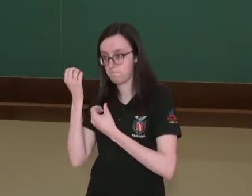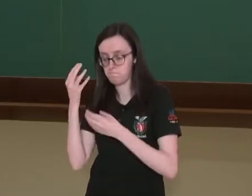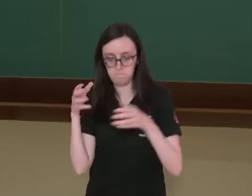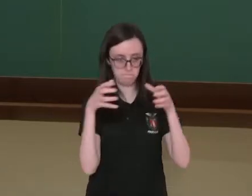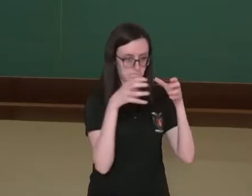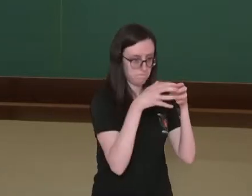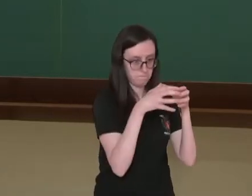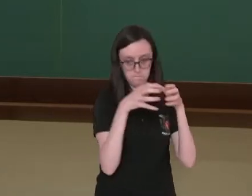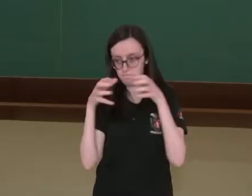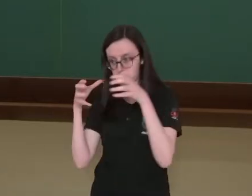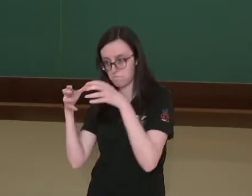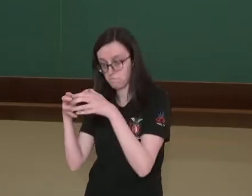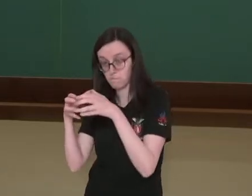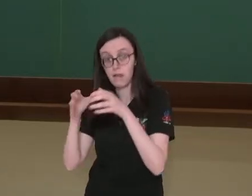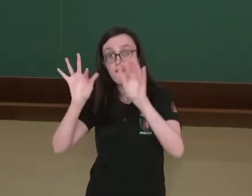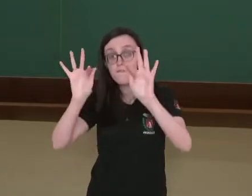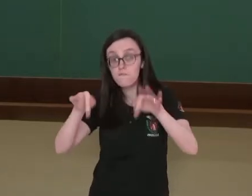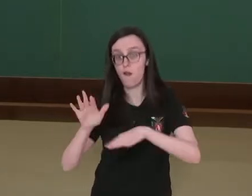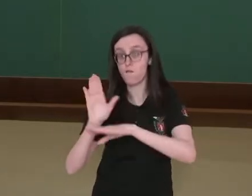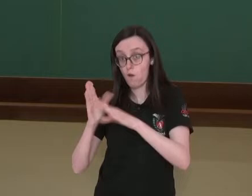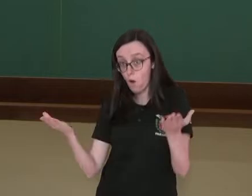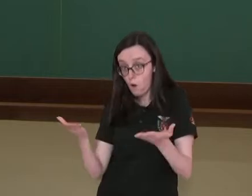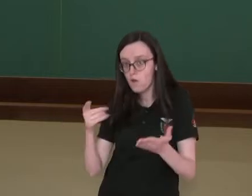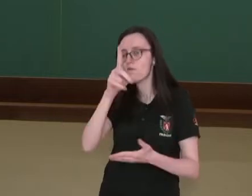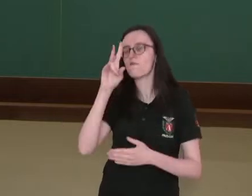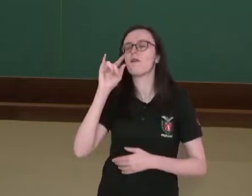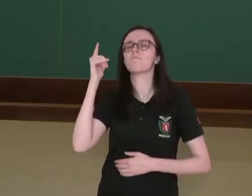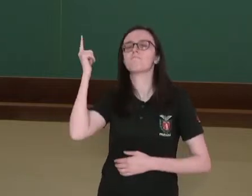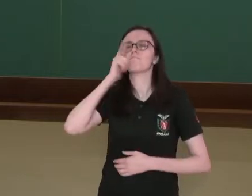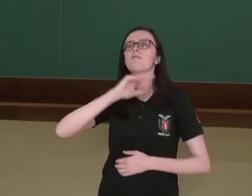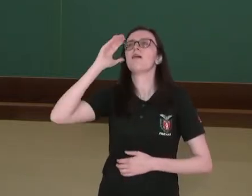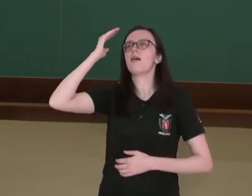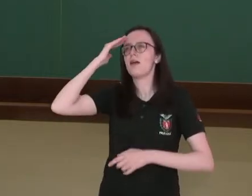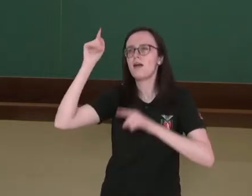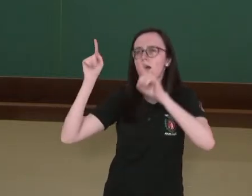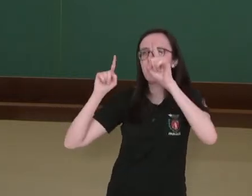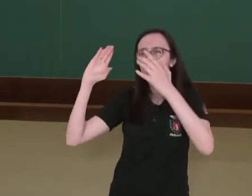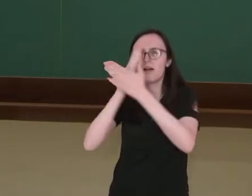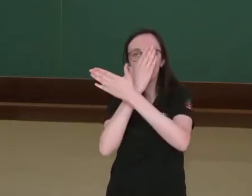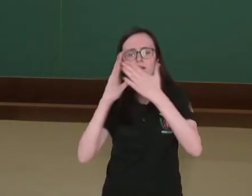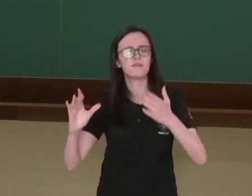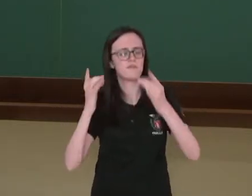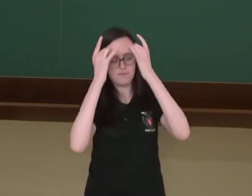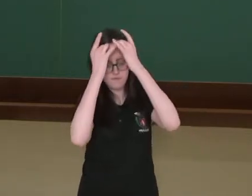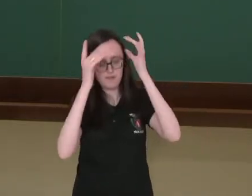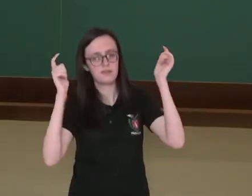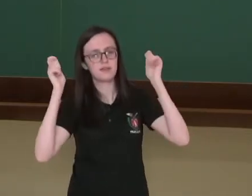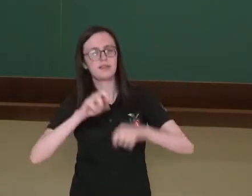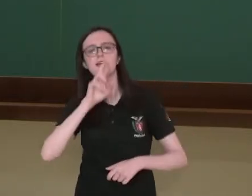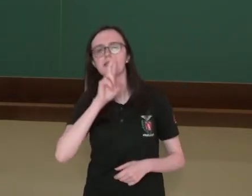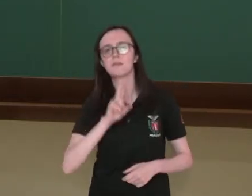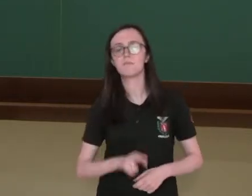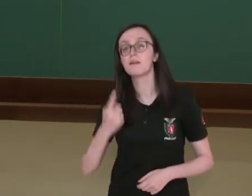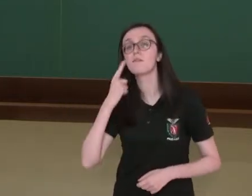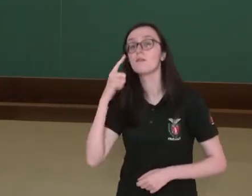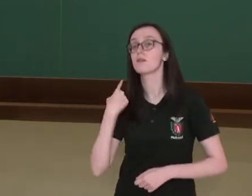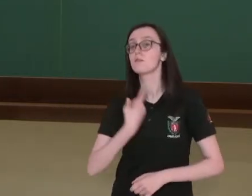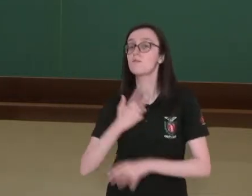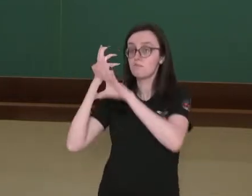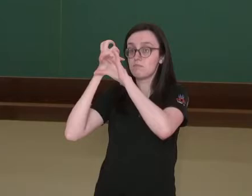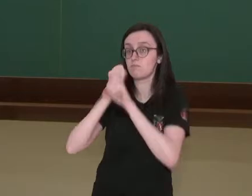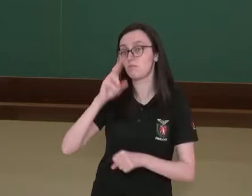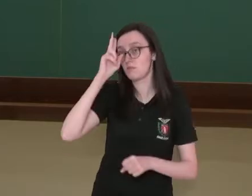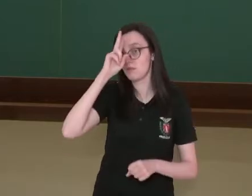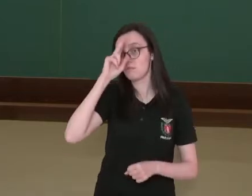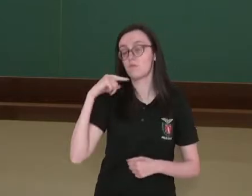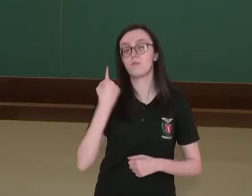proporcional? No final do vídeo de hoje você vai ser capaz de responder tranquilamente essas questões. Então vamos relembrar para a